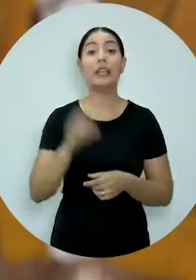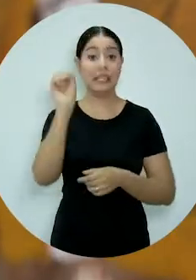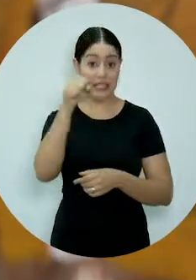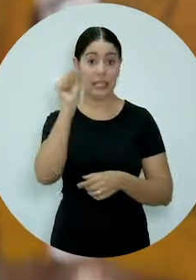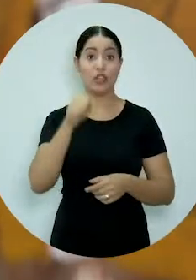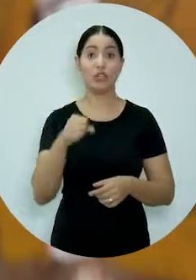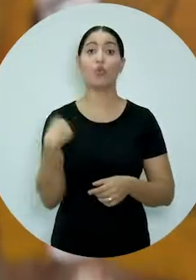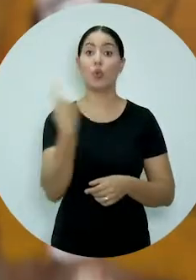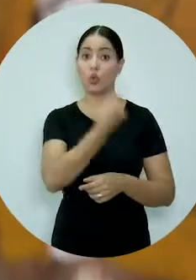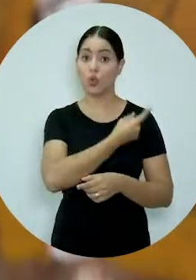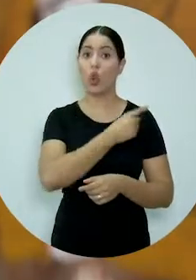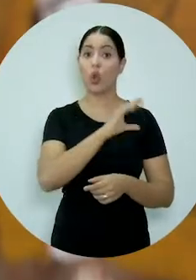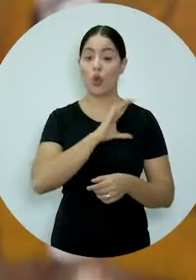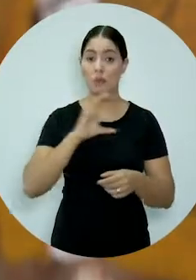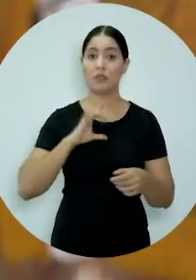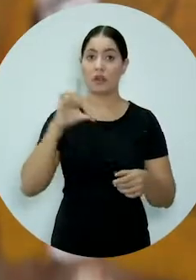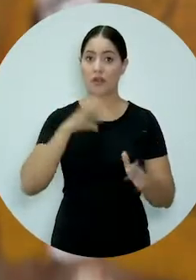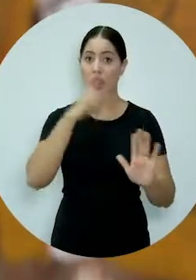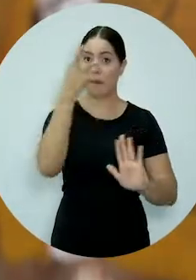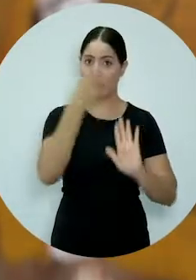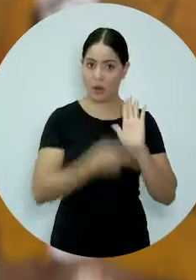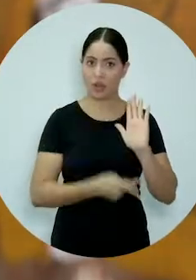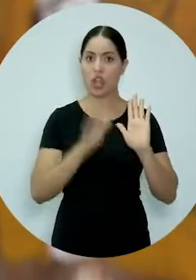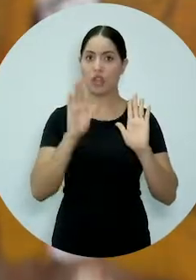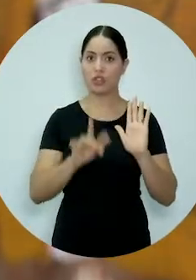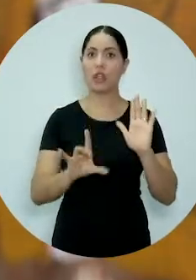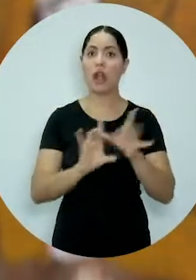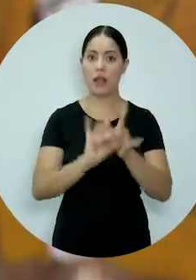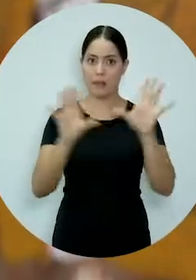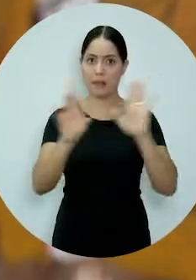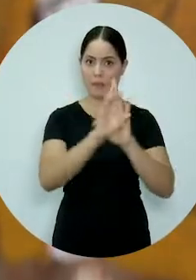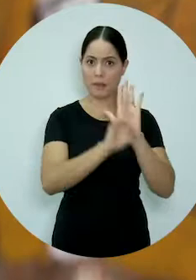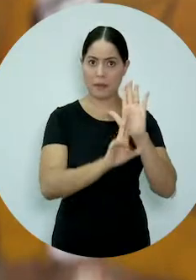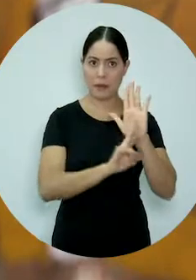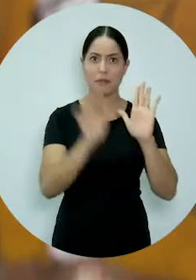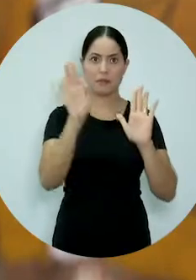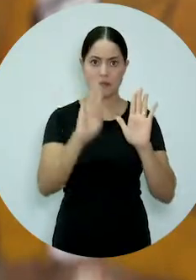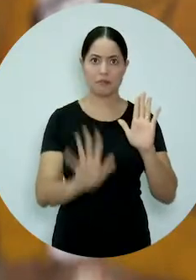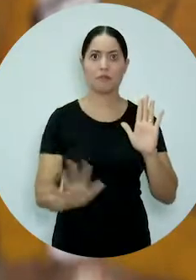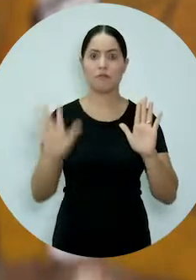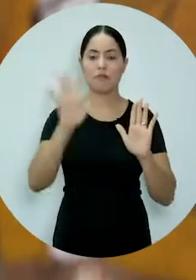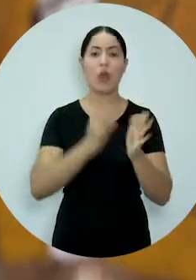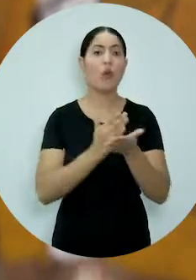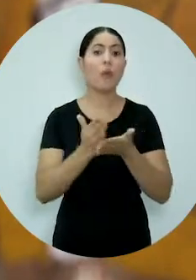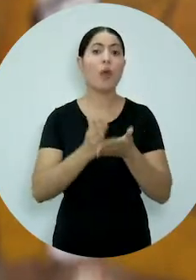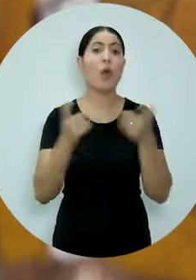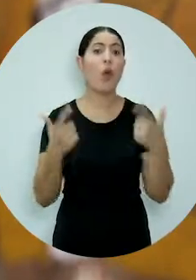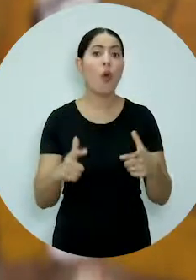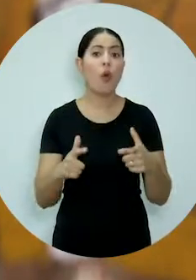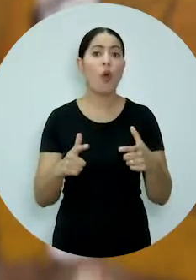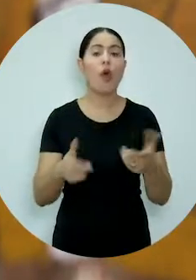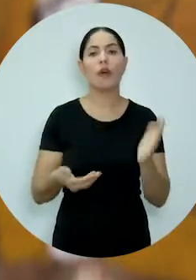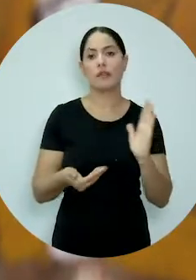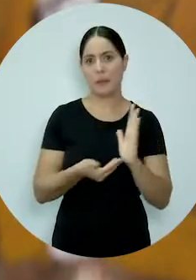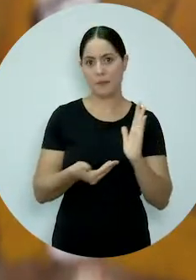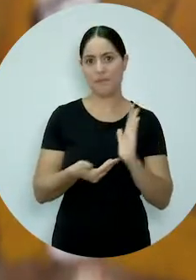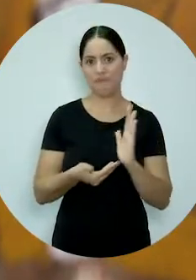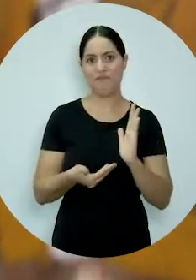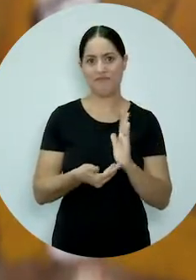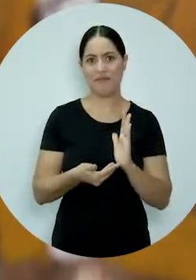temos um projeto da Lei Geral do Licenciamento Ambiental tramitando em regime de urgência na Câmara dos